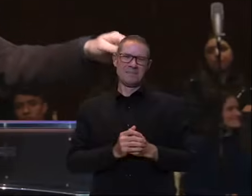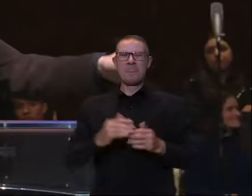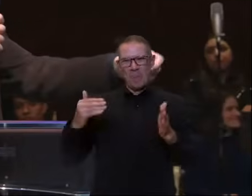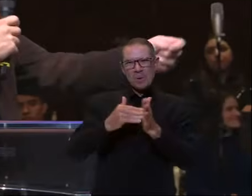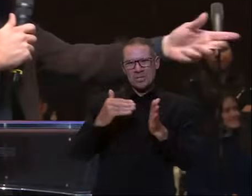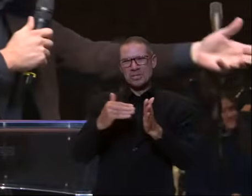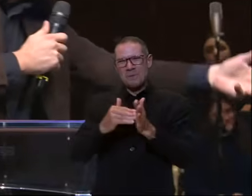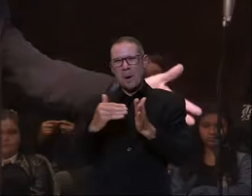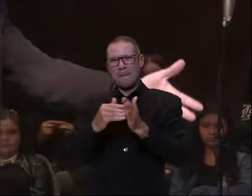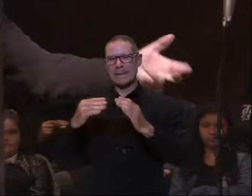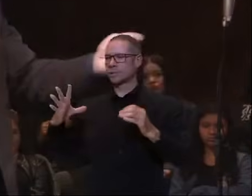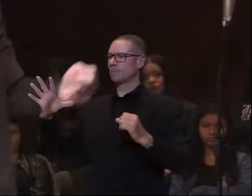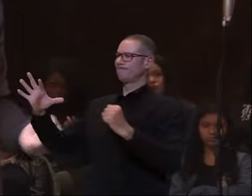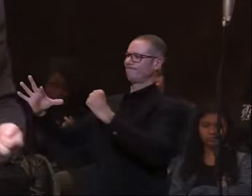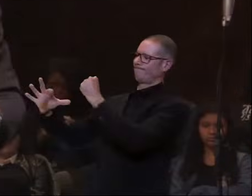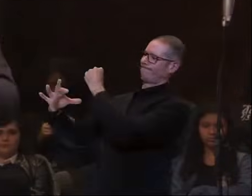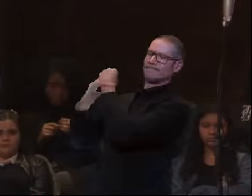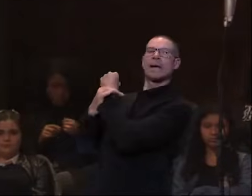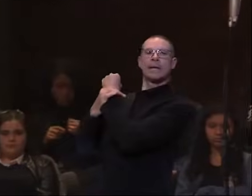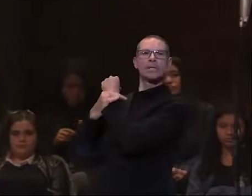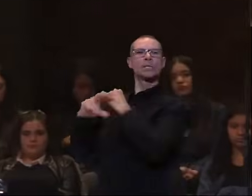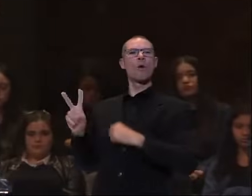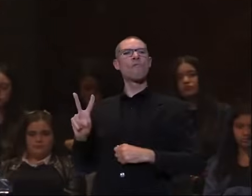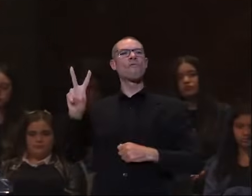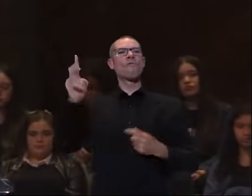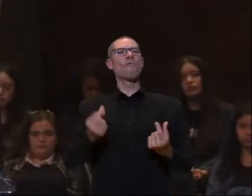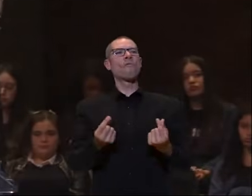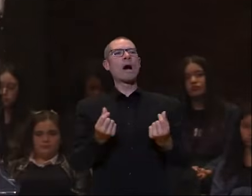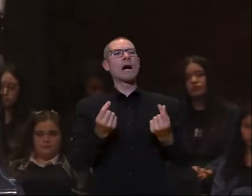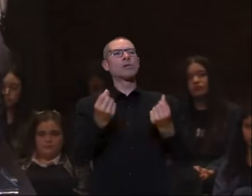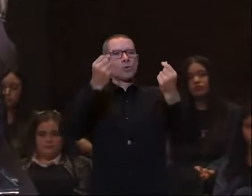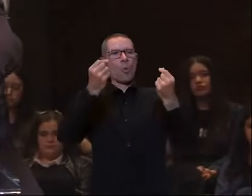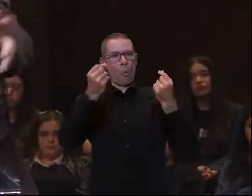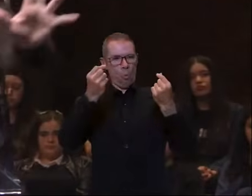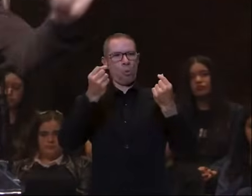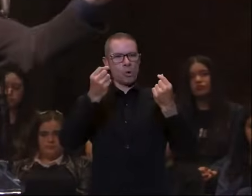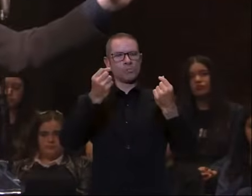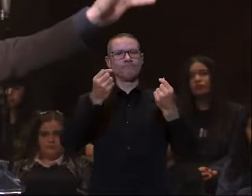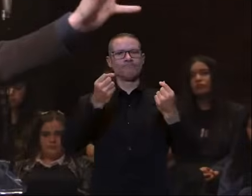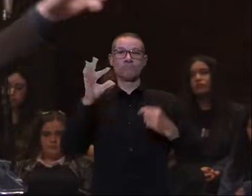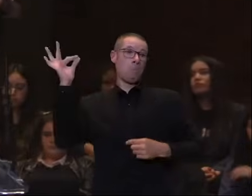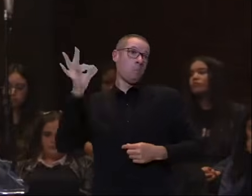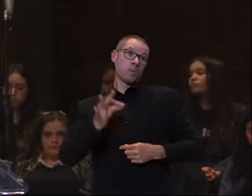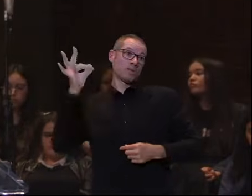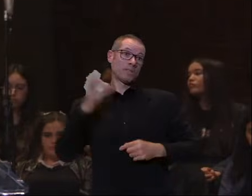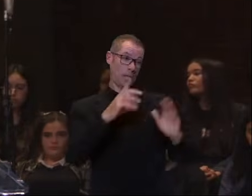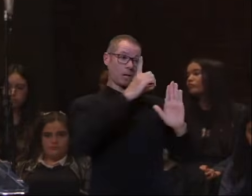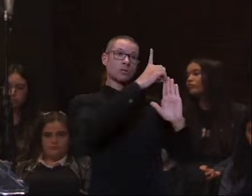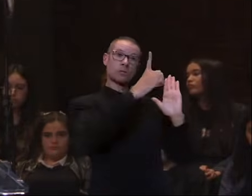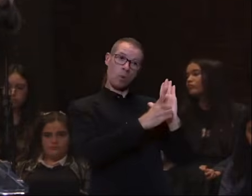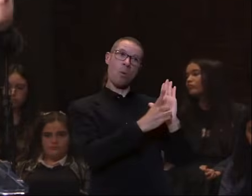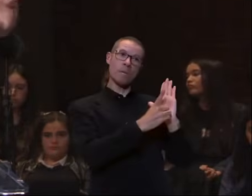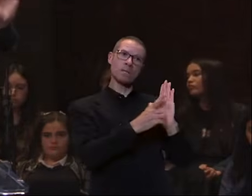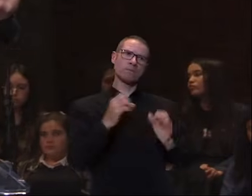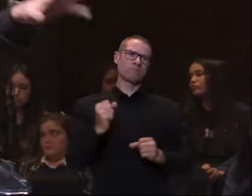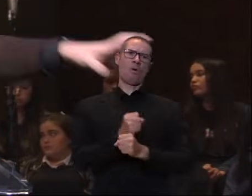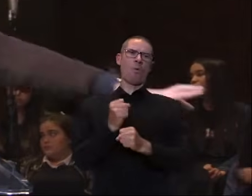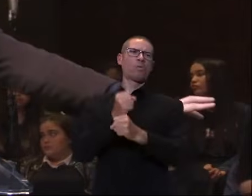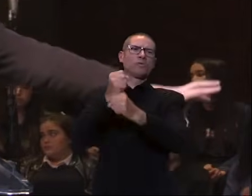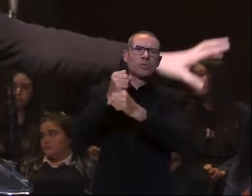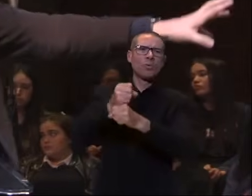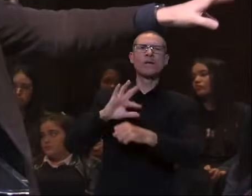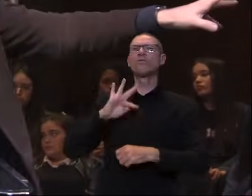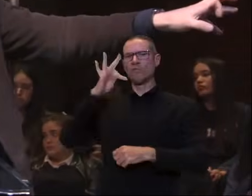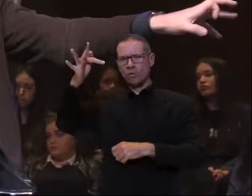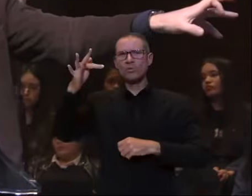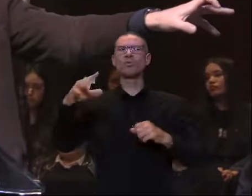você deixa uma garantia, é um valor, assina o documento, você tem um documento, não tem nada, ainda estão construindo o imóvel, mas está lá, tem